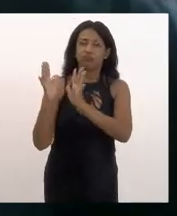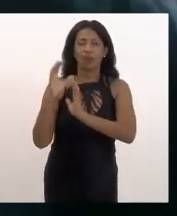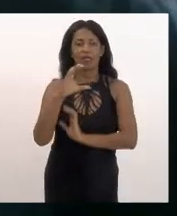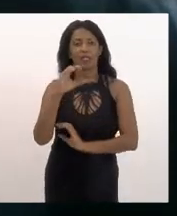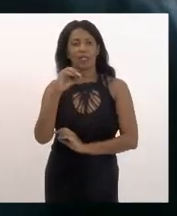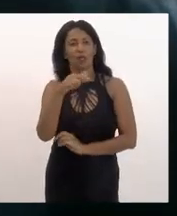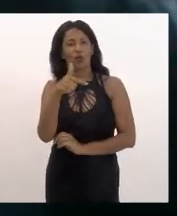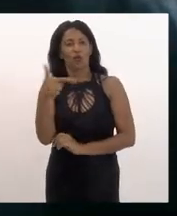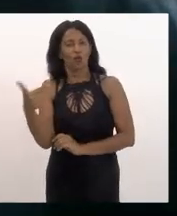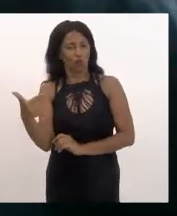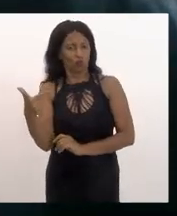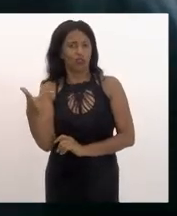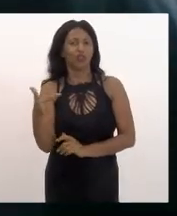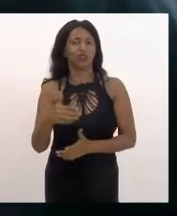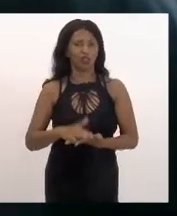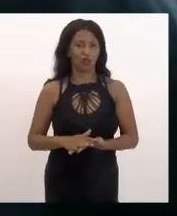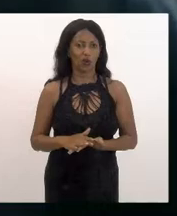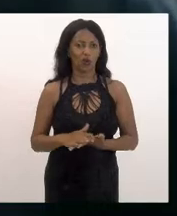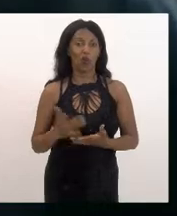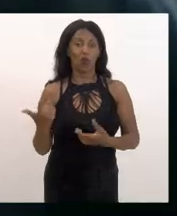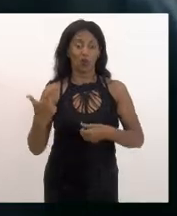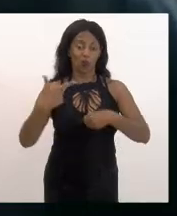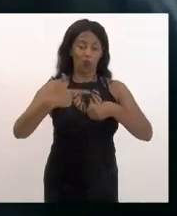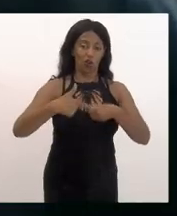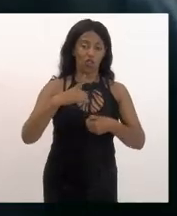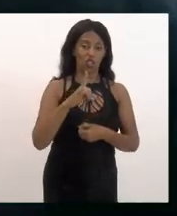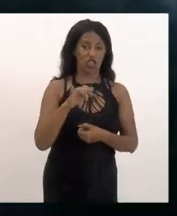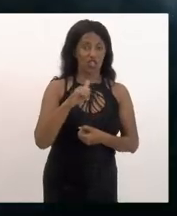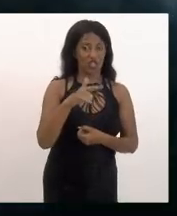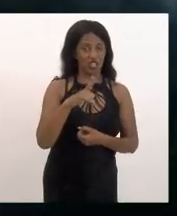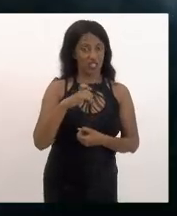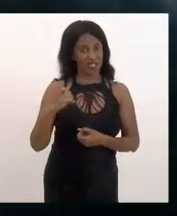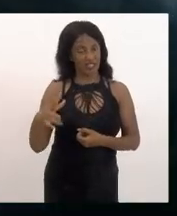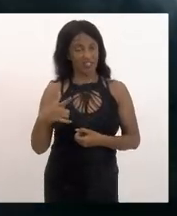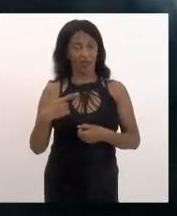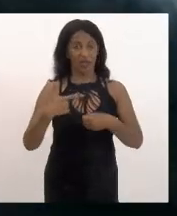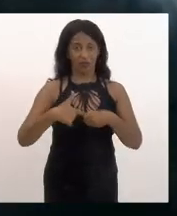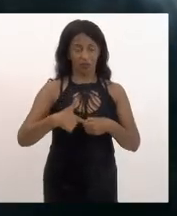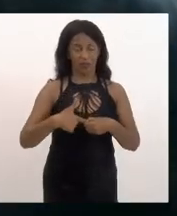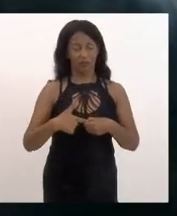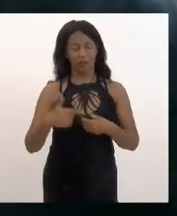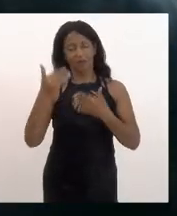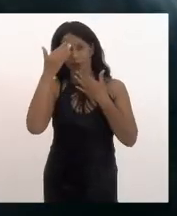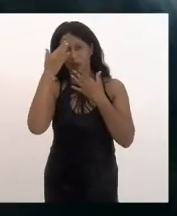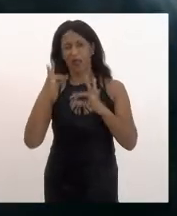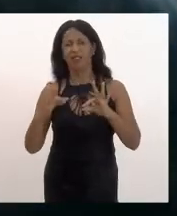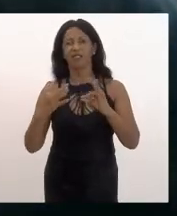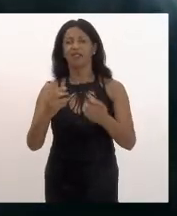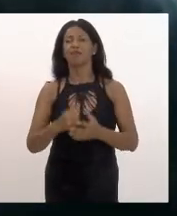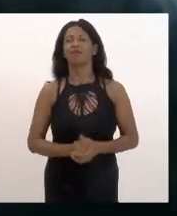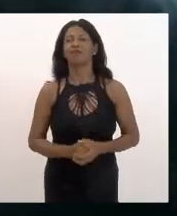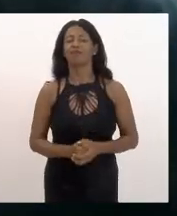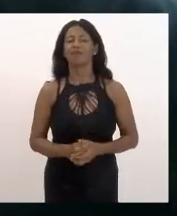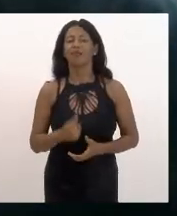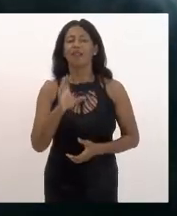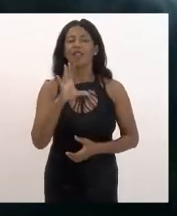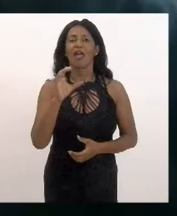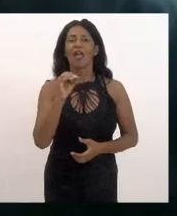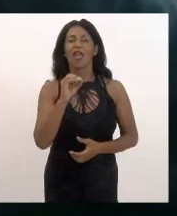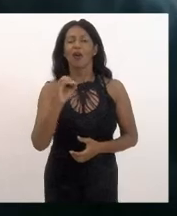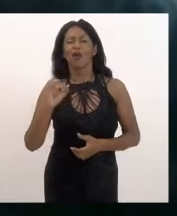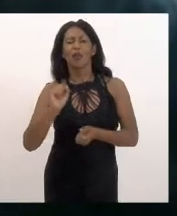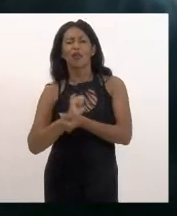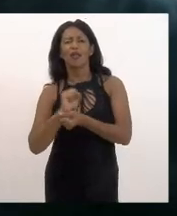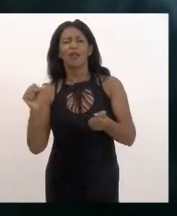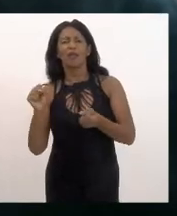fósseis, como o diesel e a gasolina. Obrigado a todos. Saudações ecolibertárias